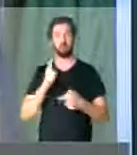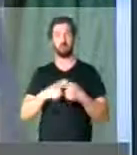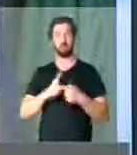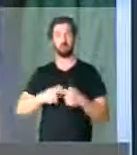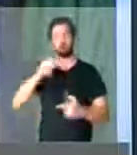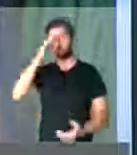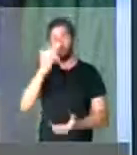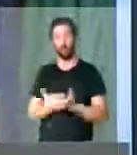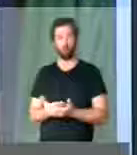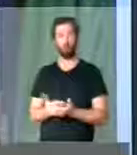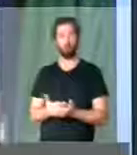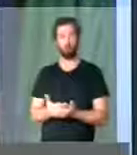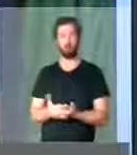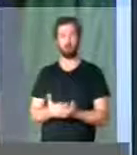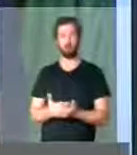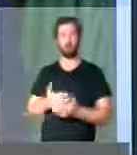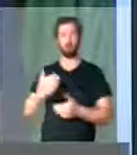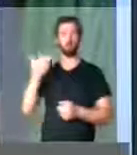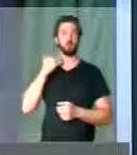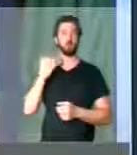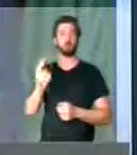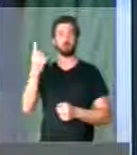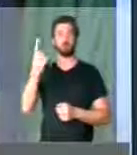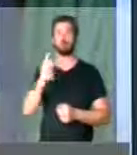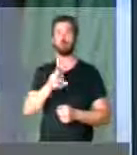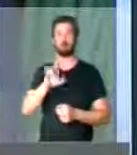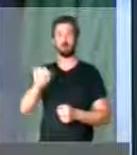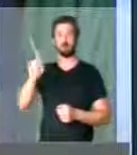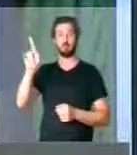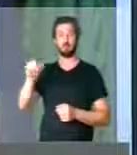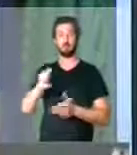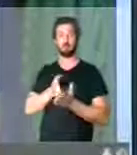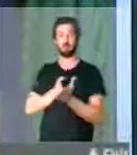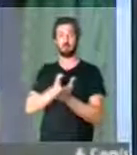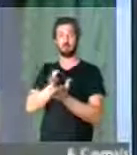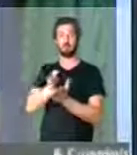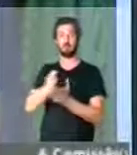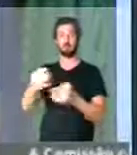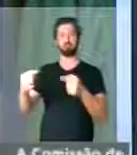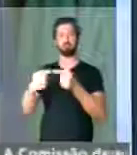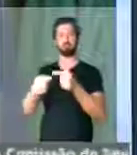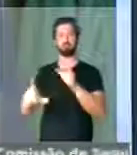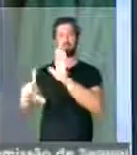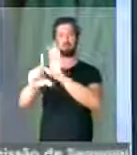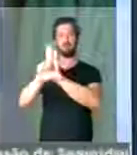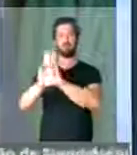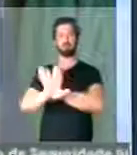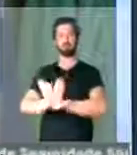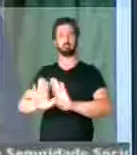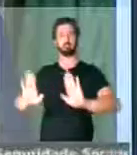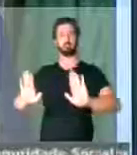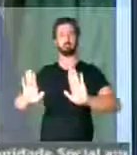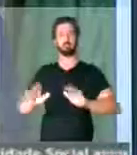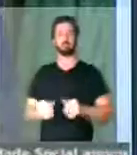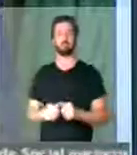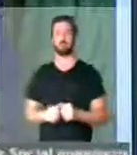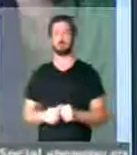confiamos que um juiz será o fiel cumpridor da lei